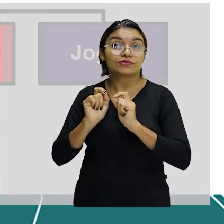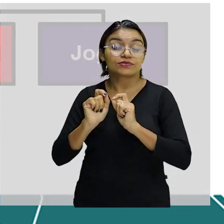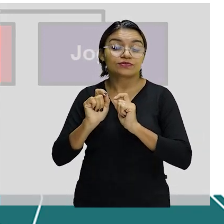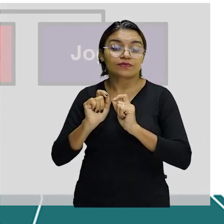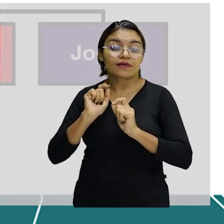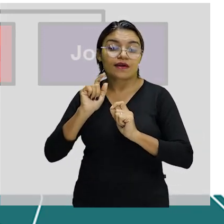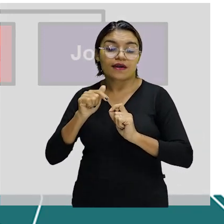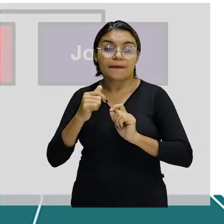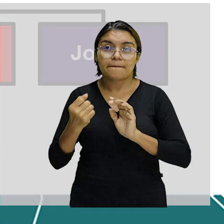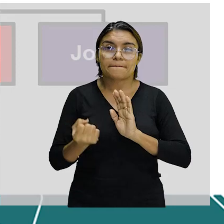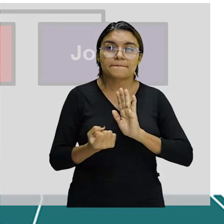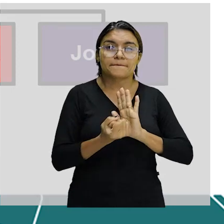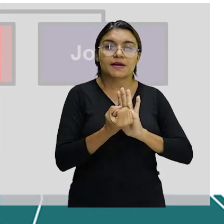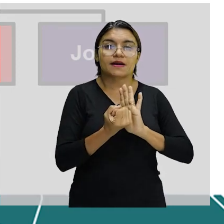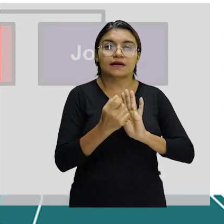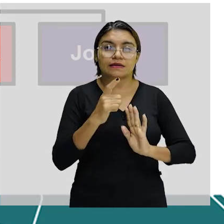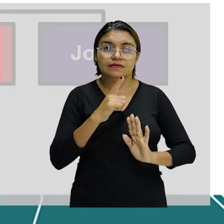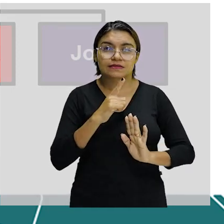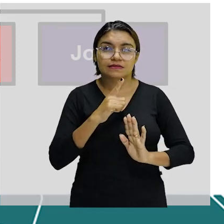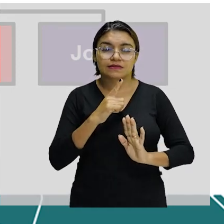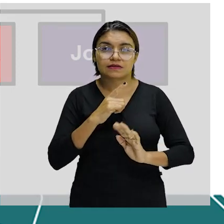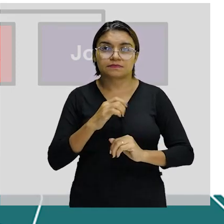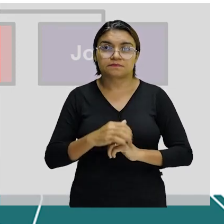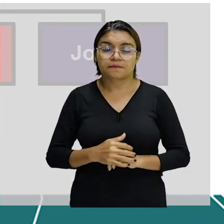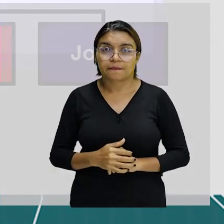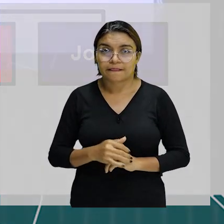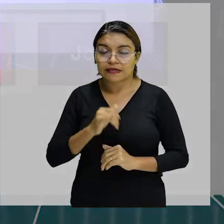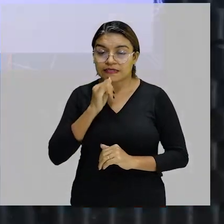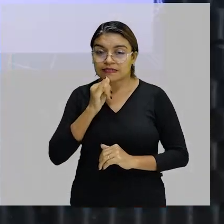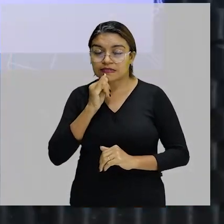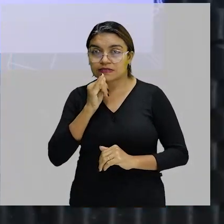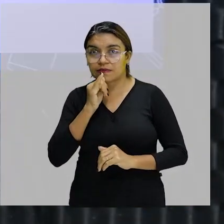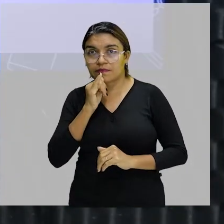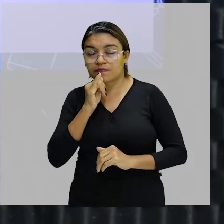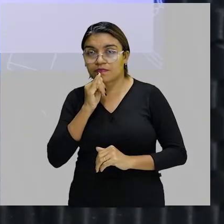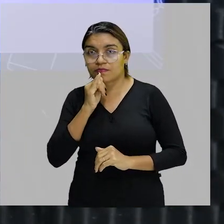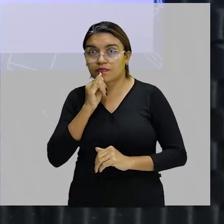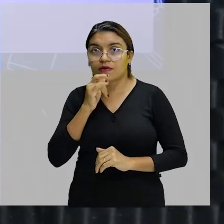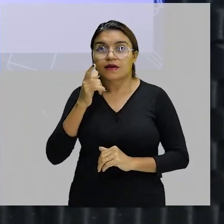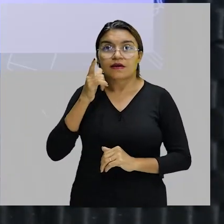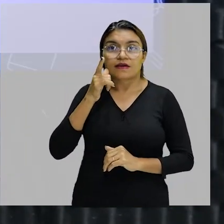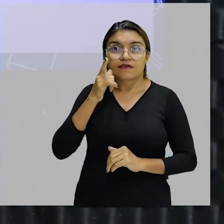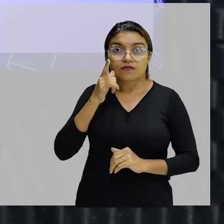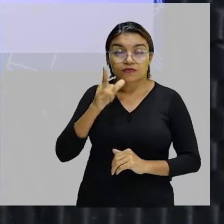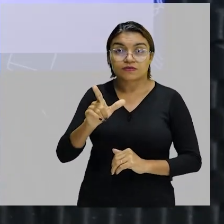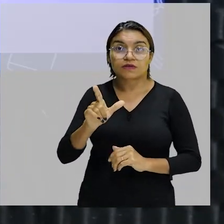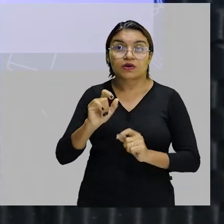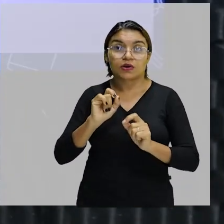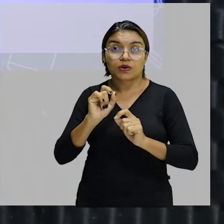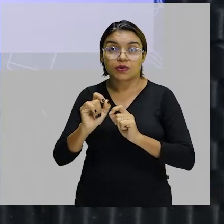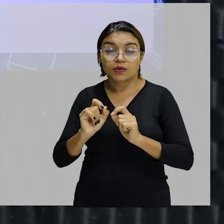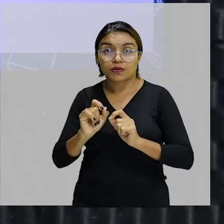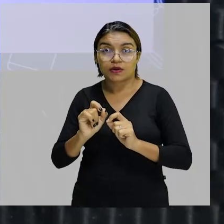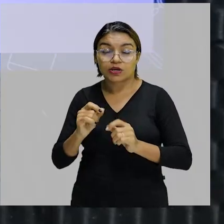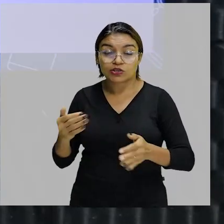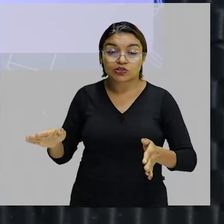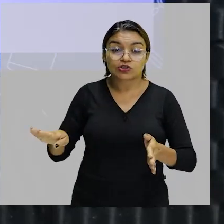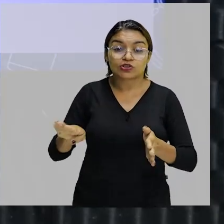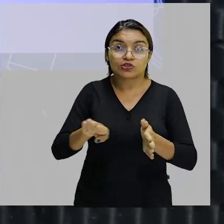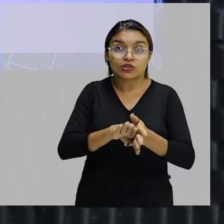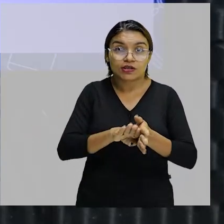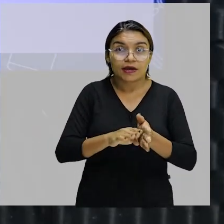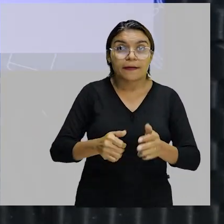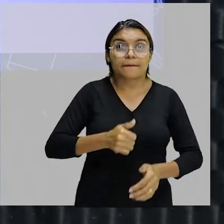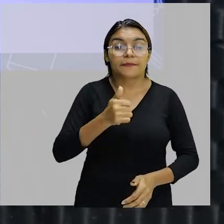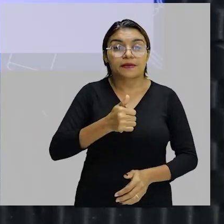de marca, que vence aquele que chegar primeiro, vence aquele que lançar mais